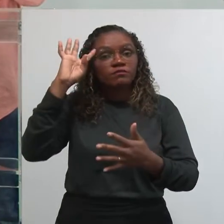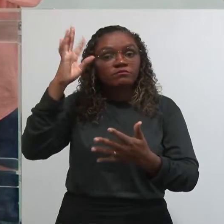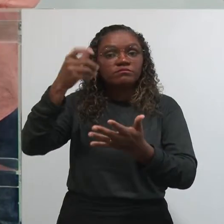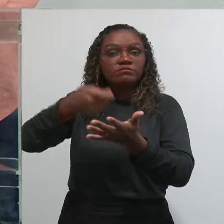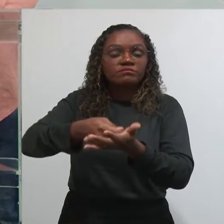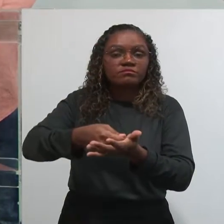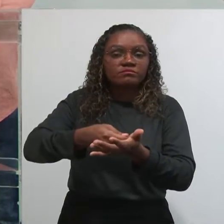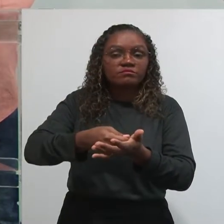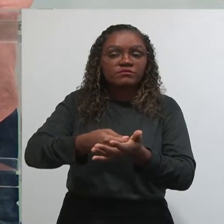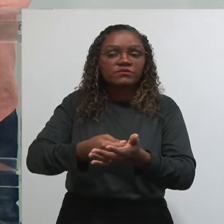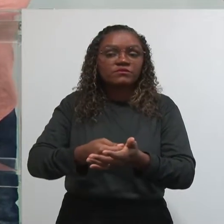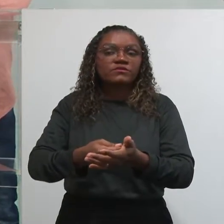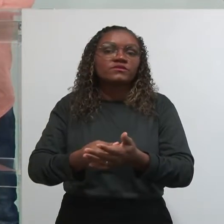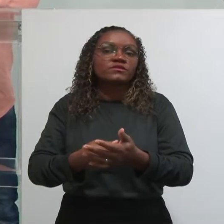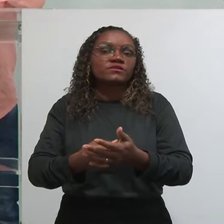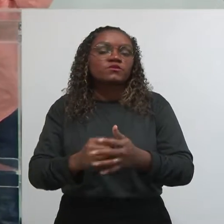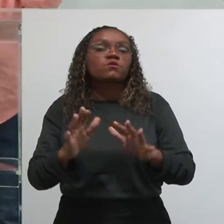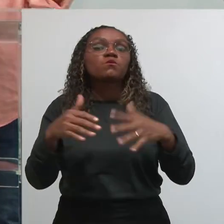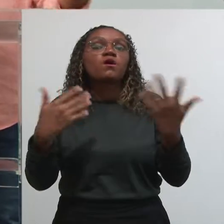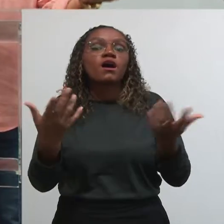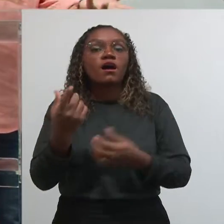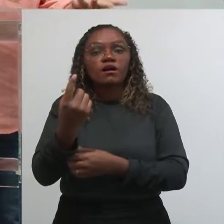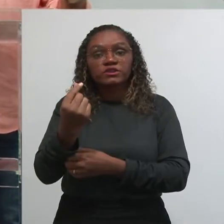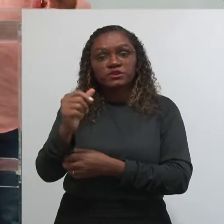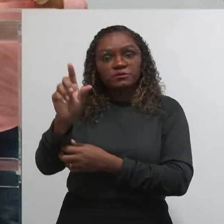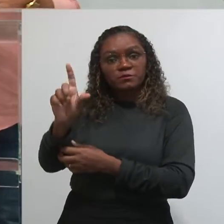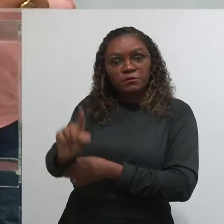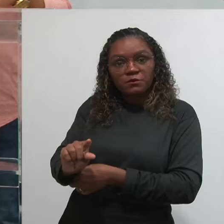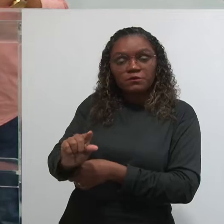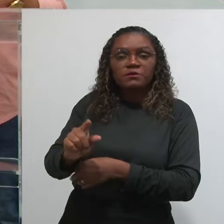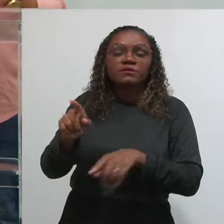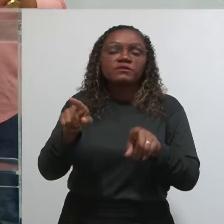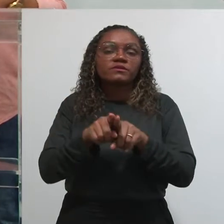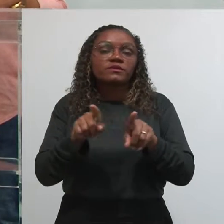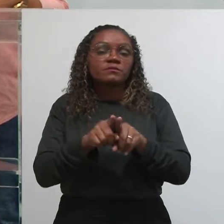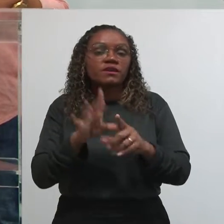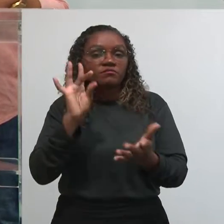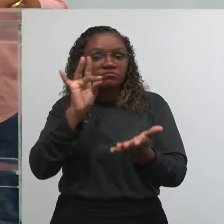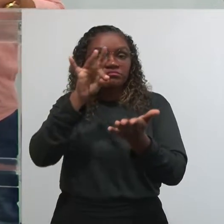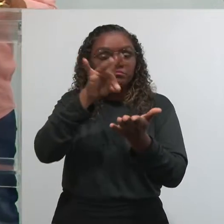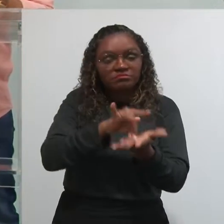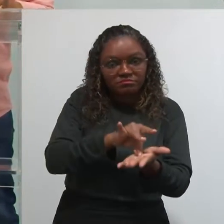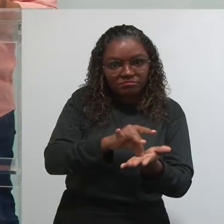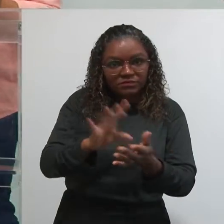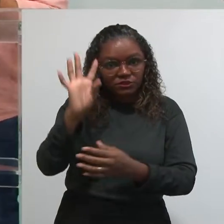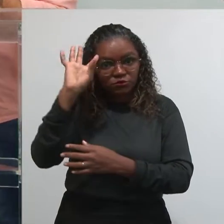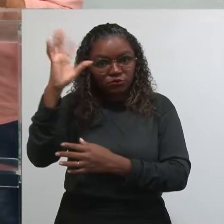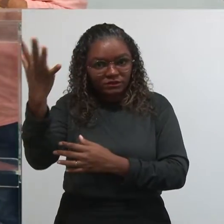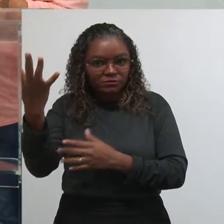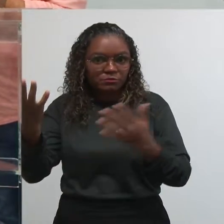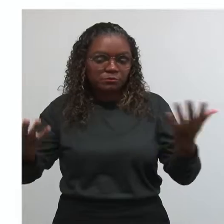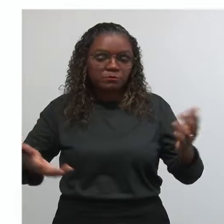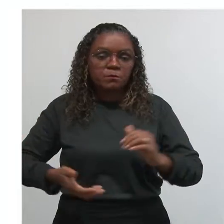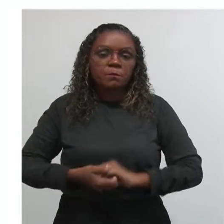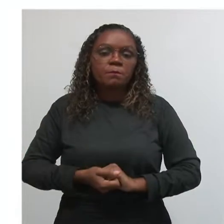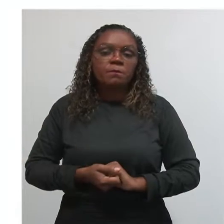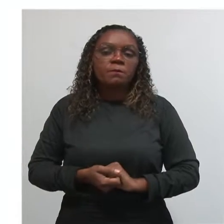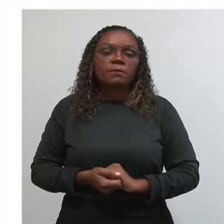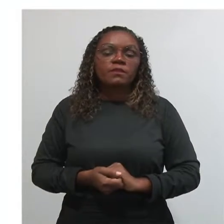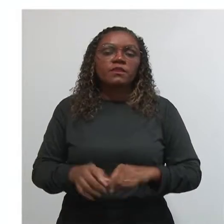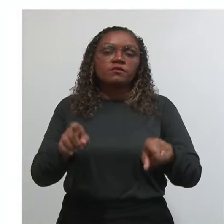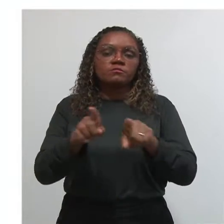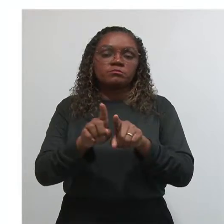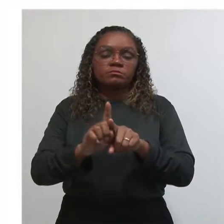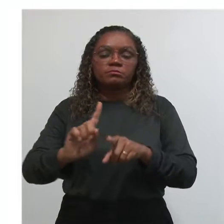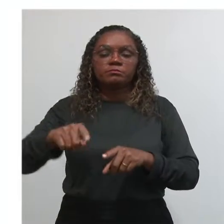melhor, tem um melhor custo-benefício, é mais efetiva para solucionar determinada situação. A partir